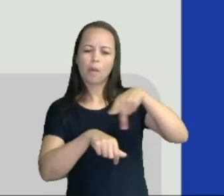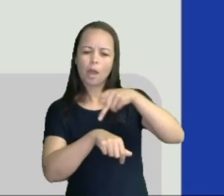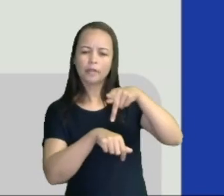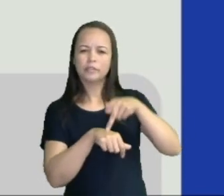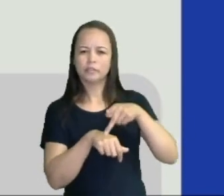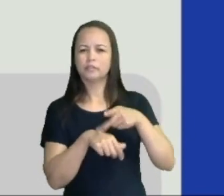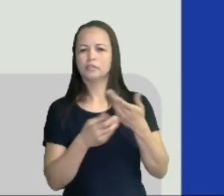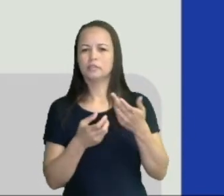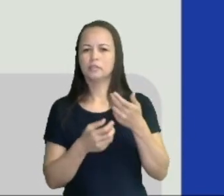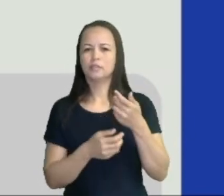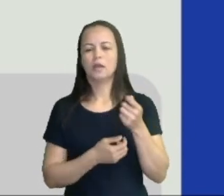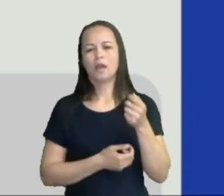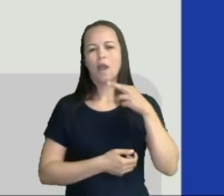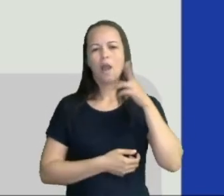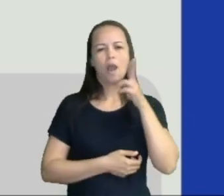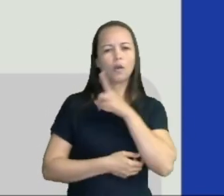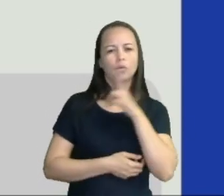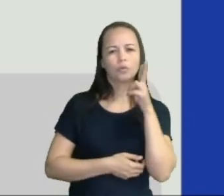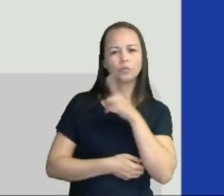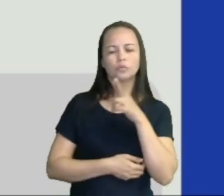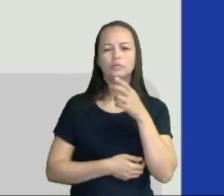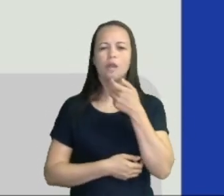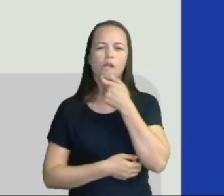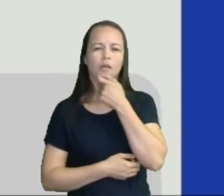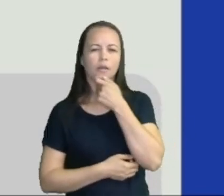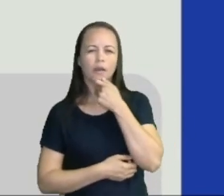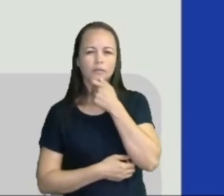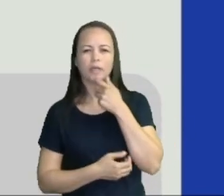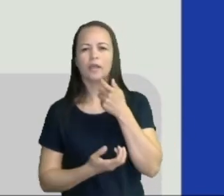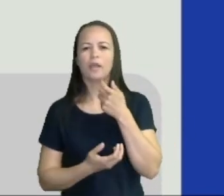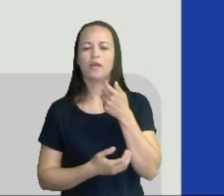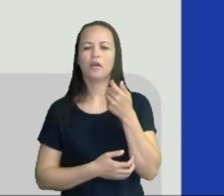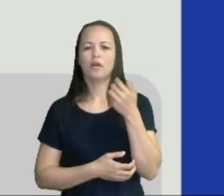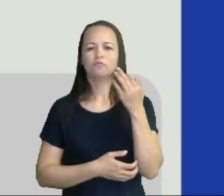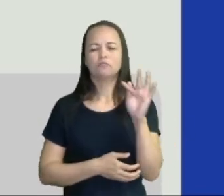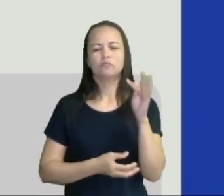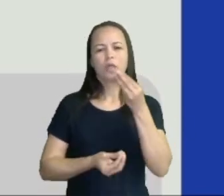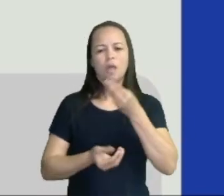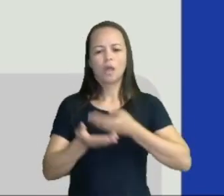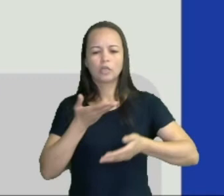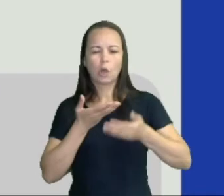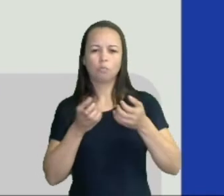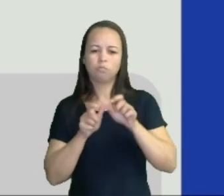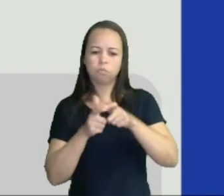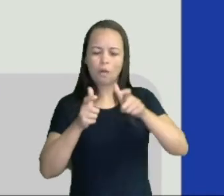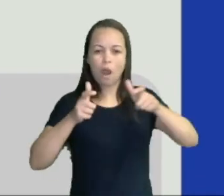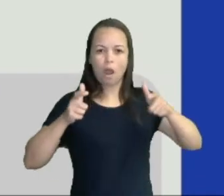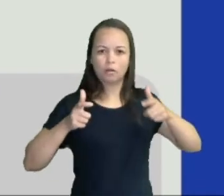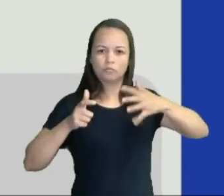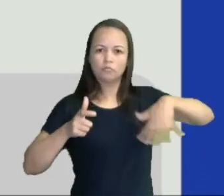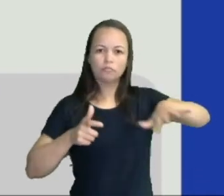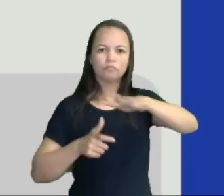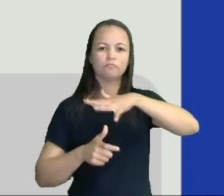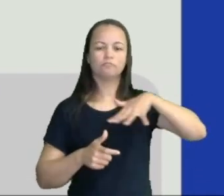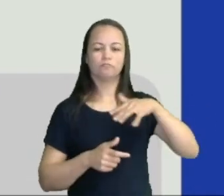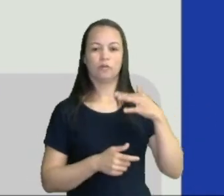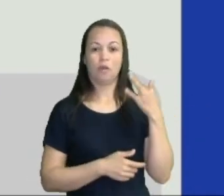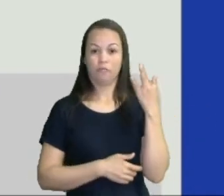própria Inglaterra, que não aceitava essa expansão francesa de forma